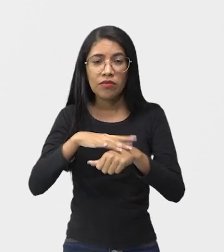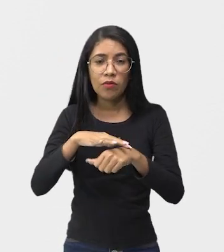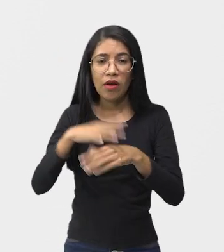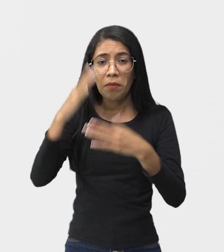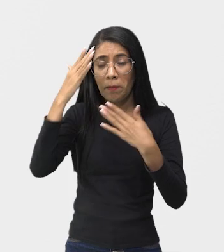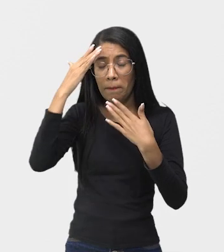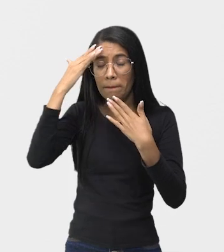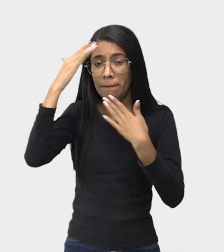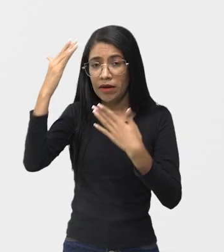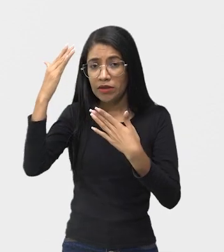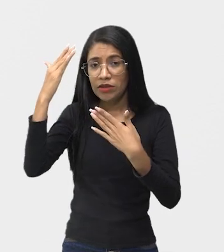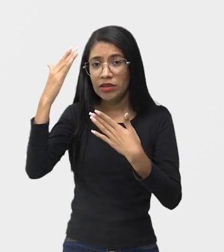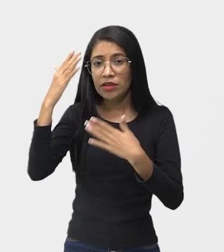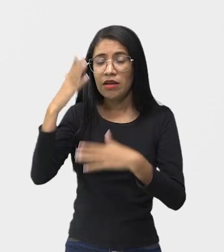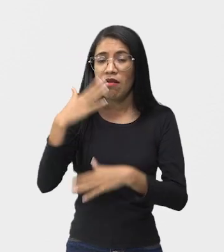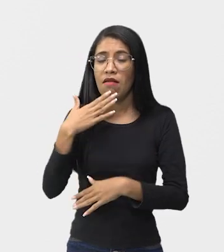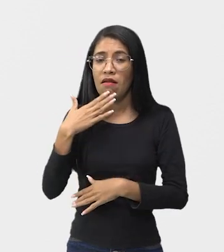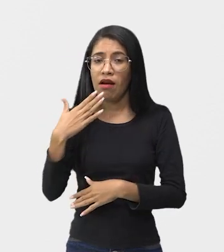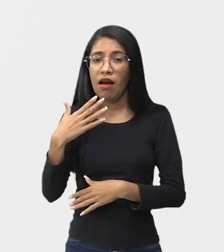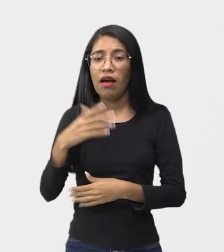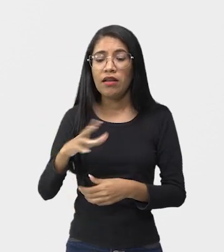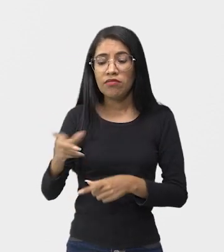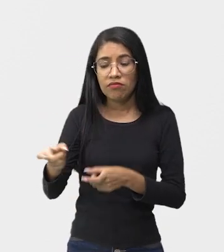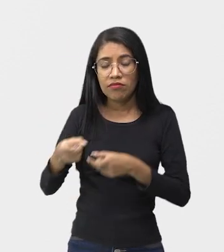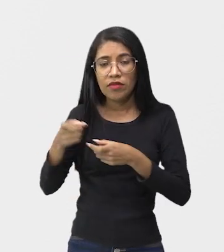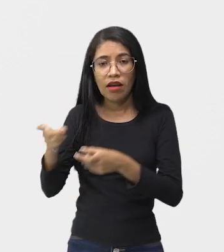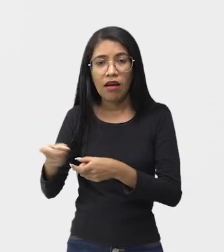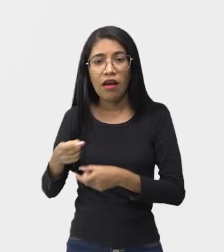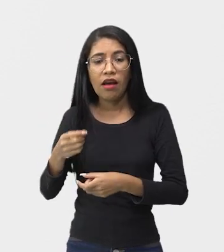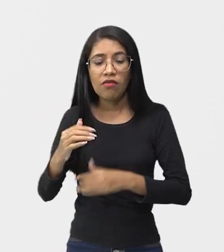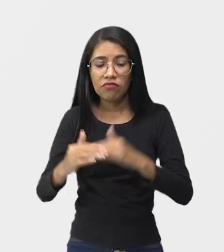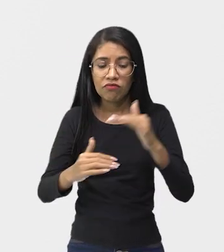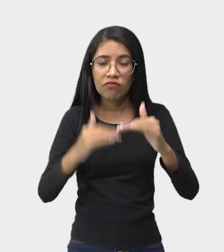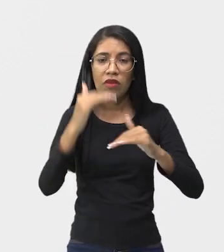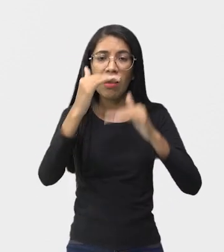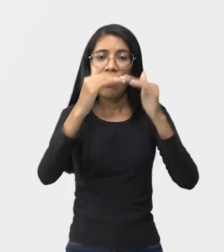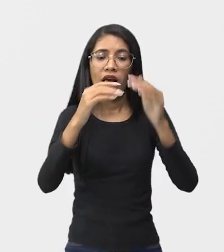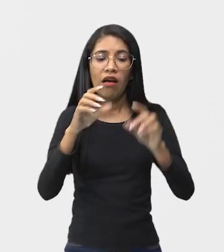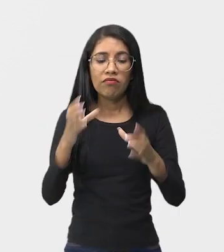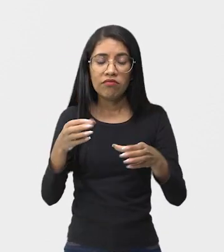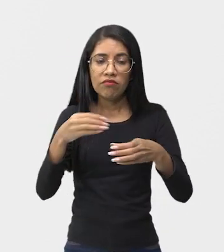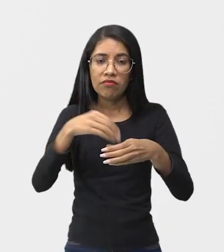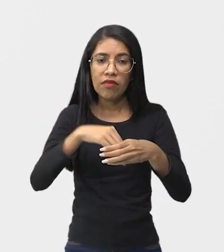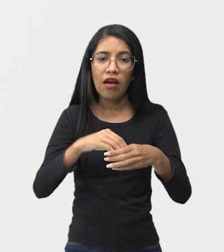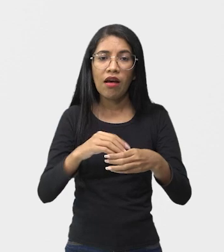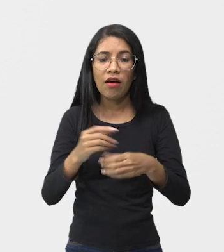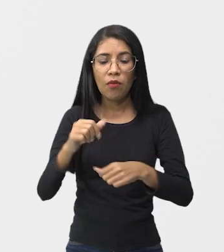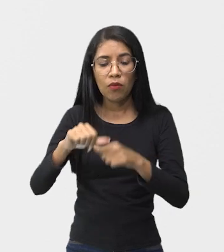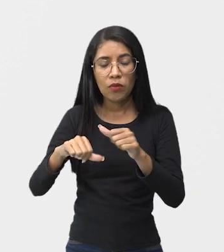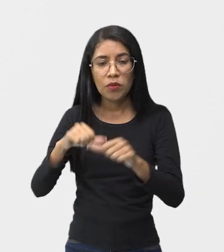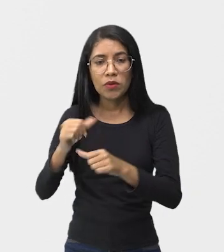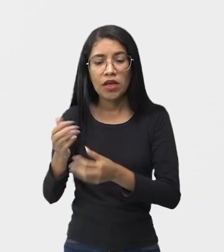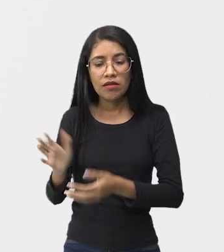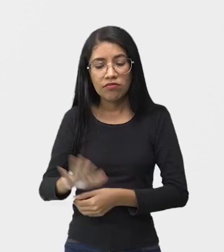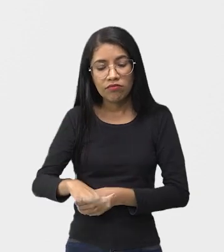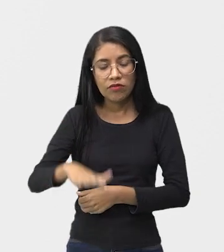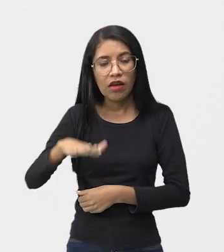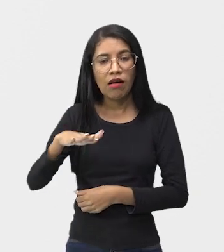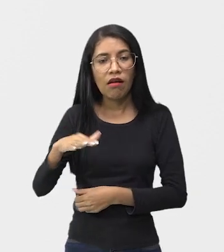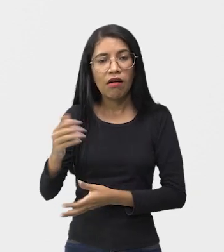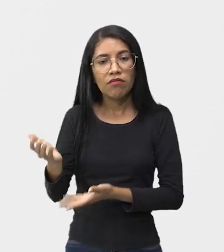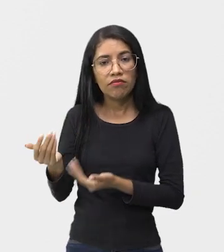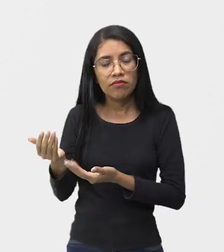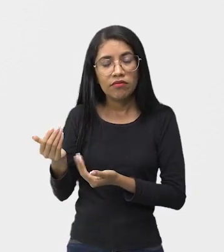ou agradecer tempos de colheita, ascensões dentro das tribos, mudança entre fase jovem e adulto,